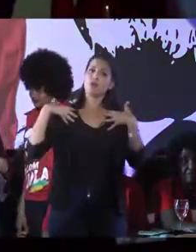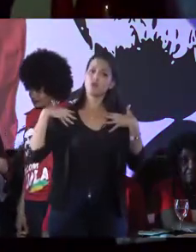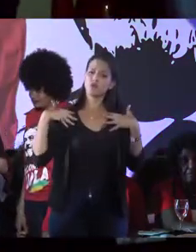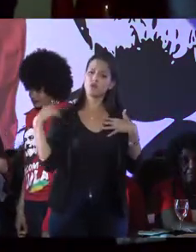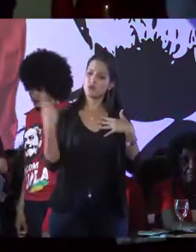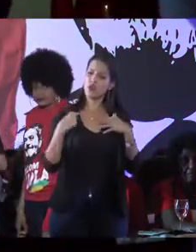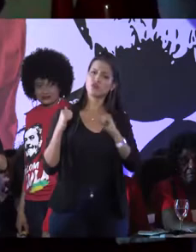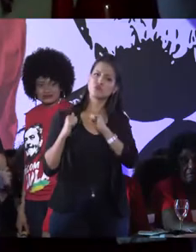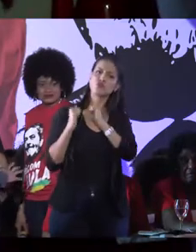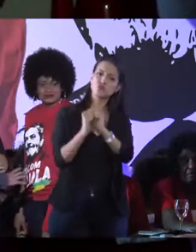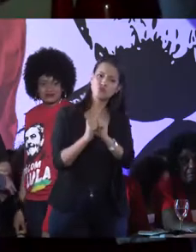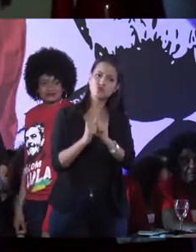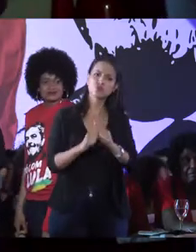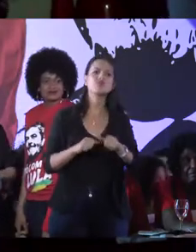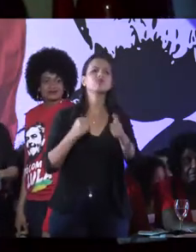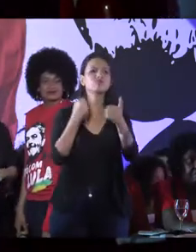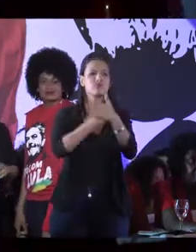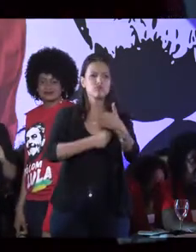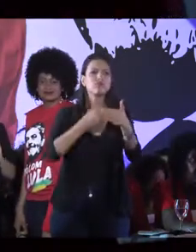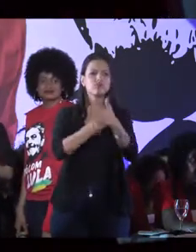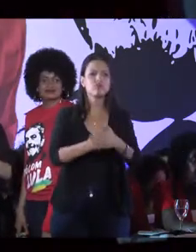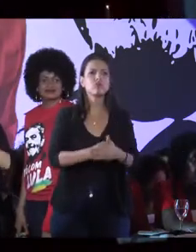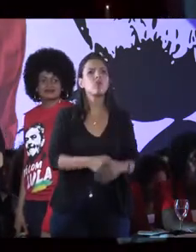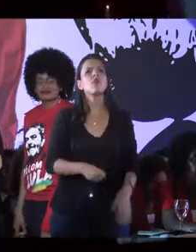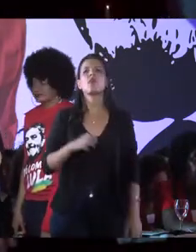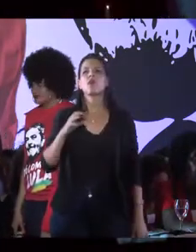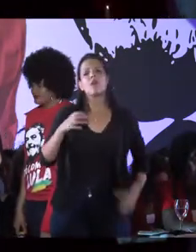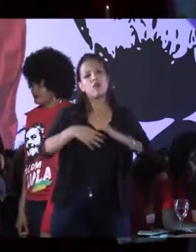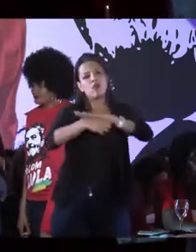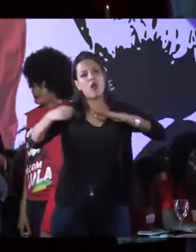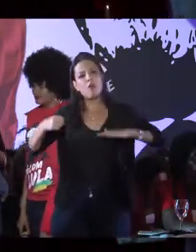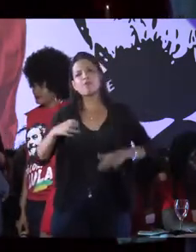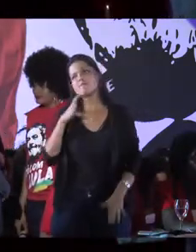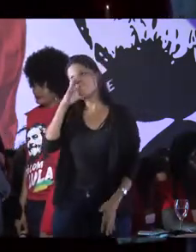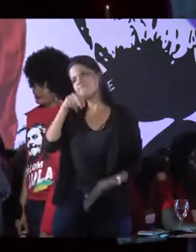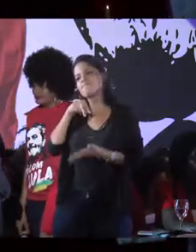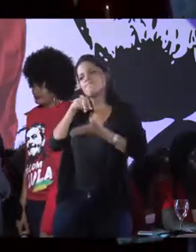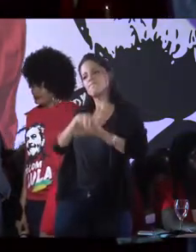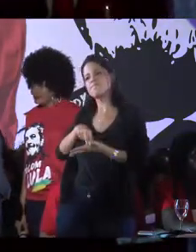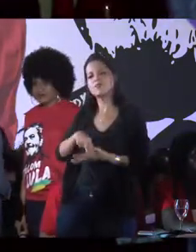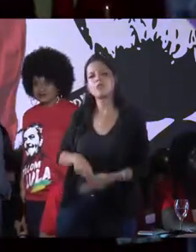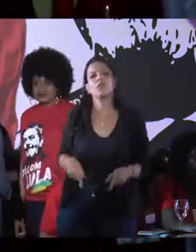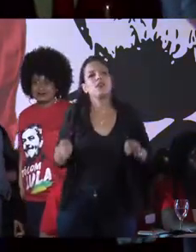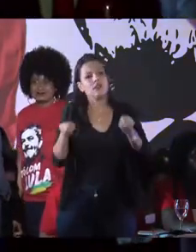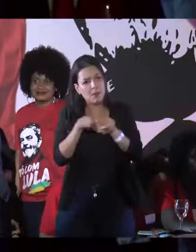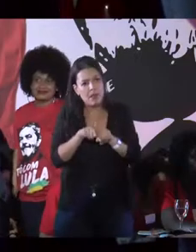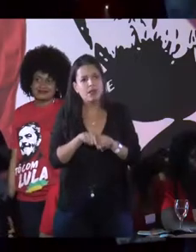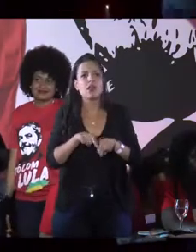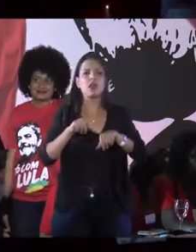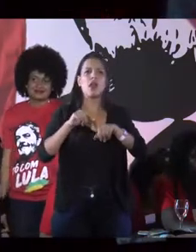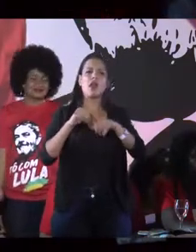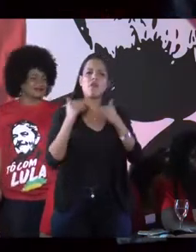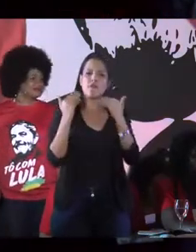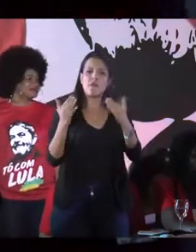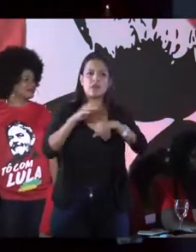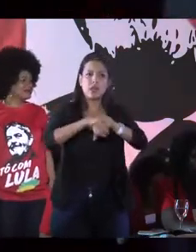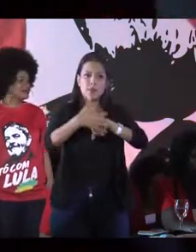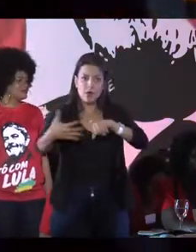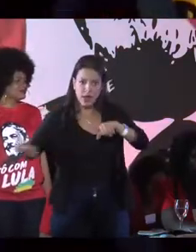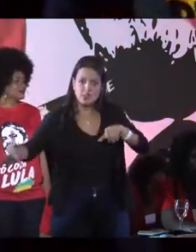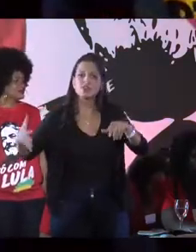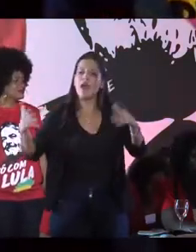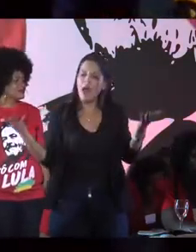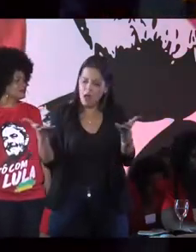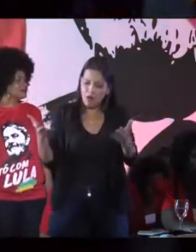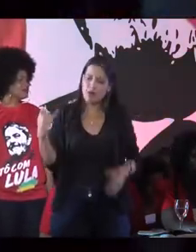juntos na resistência ao golpe, combatemos juntos na frente democrática ampla que se faz